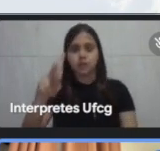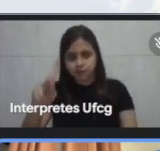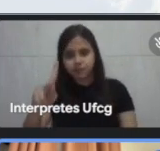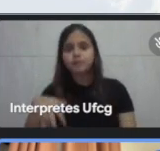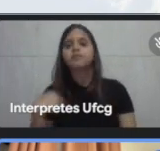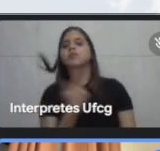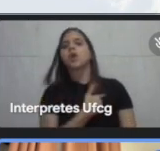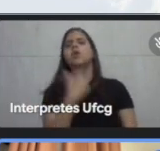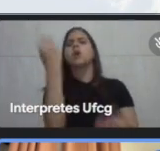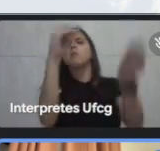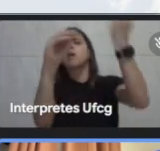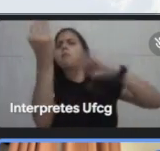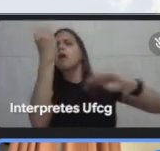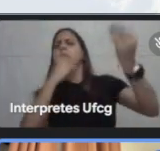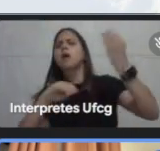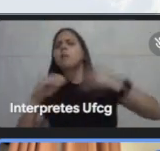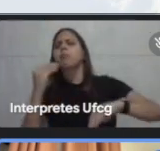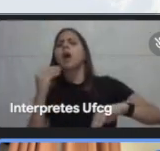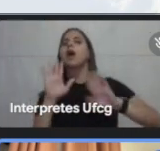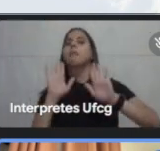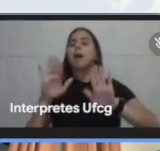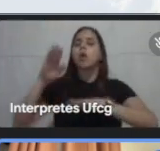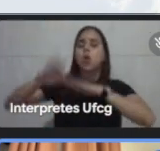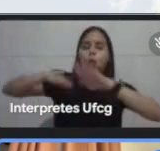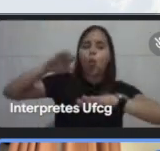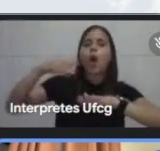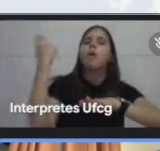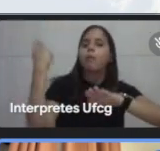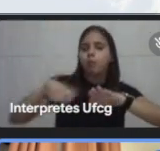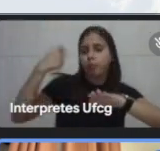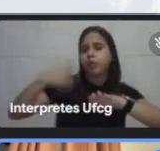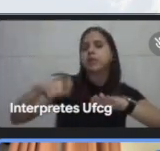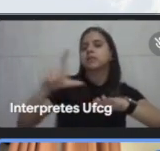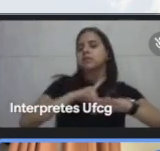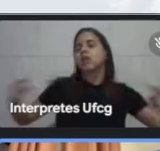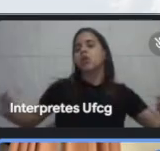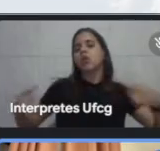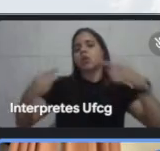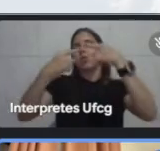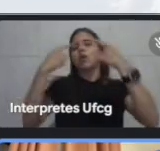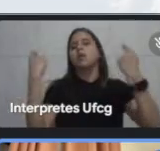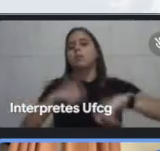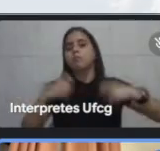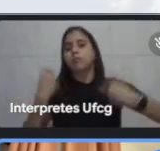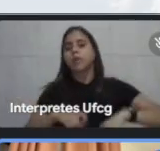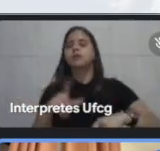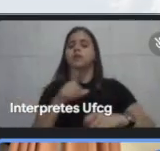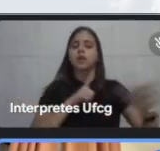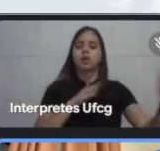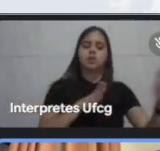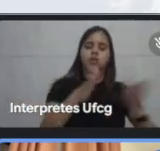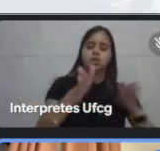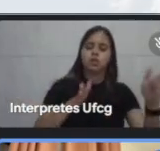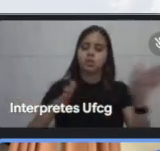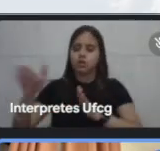colocar as variáveis, mas o nosso passo tem que ser igual. Então, a gente tem que ter pelo menos 3 datas com espaçamento temporal entre elas